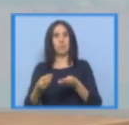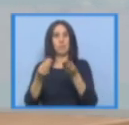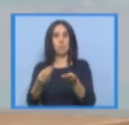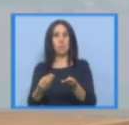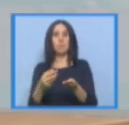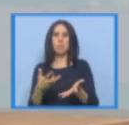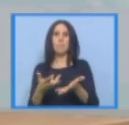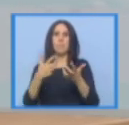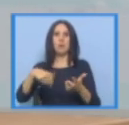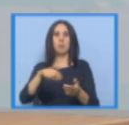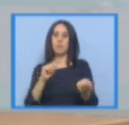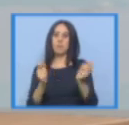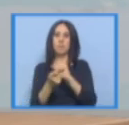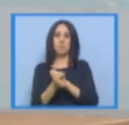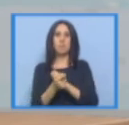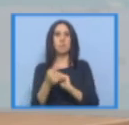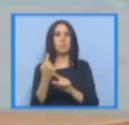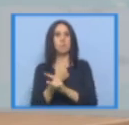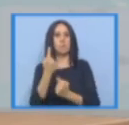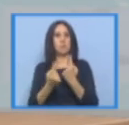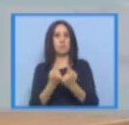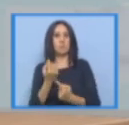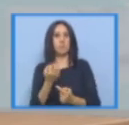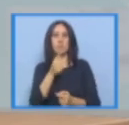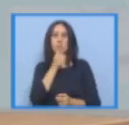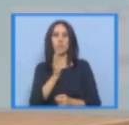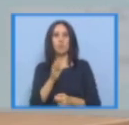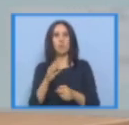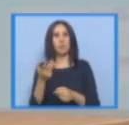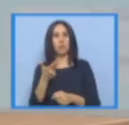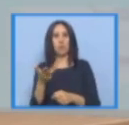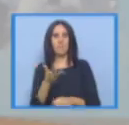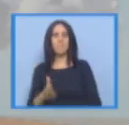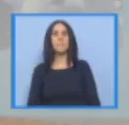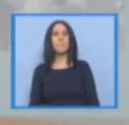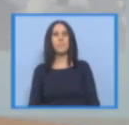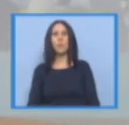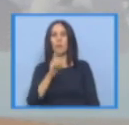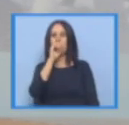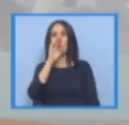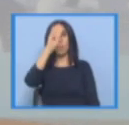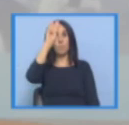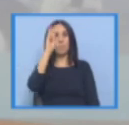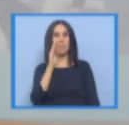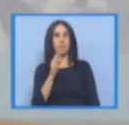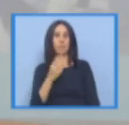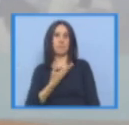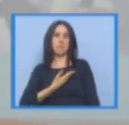quais querem reverter algumas das coisas que foram decididas durante a Troika. Eu recordo que o Papa Francisco também tem